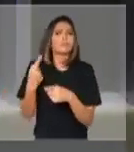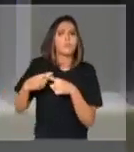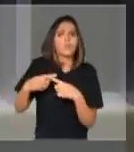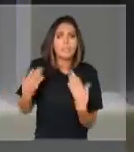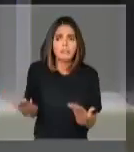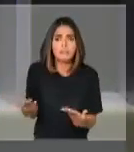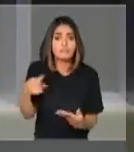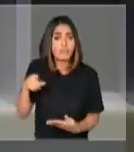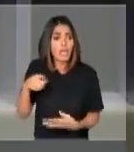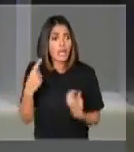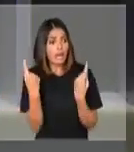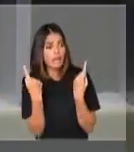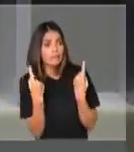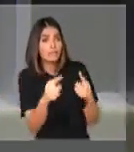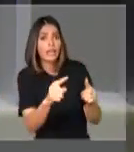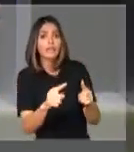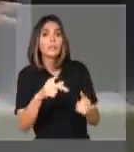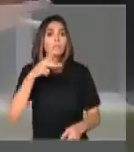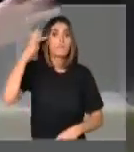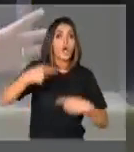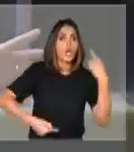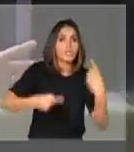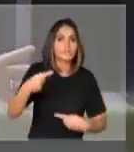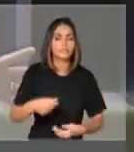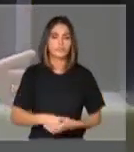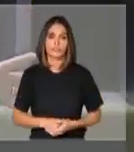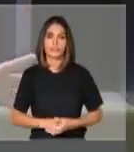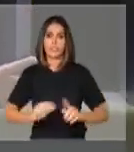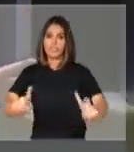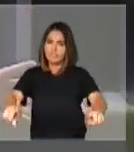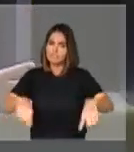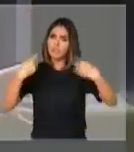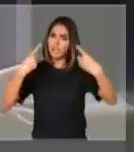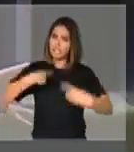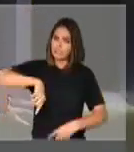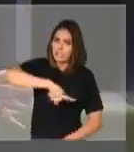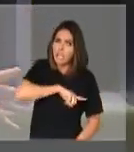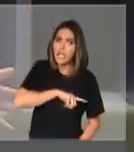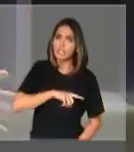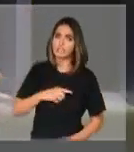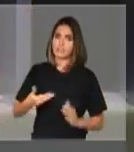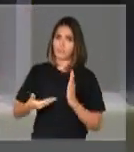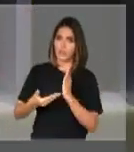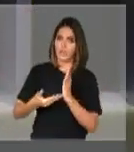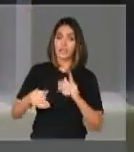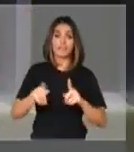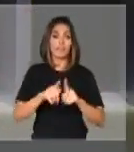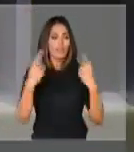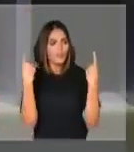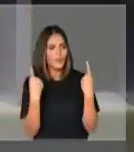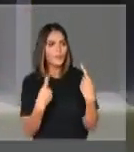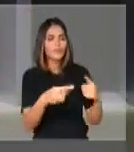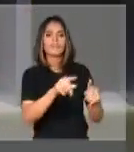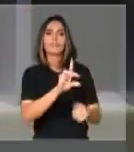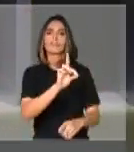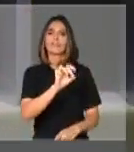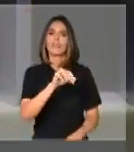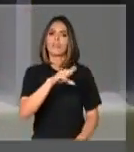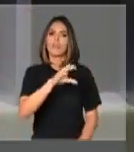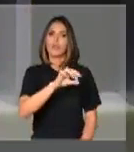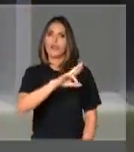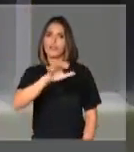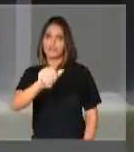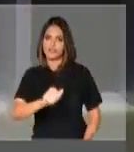e à democracia. Um ataque a esse Congresso Nacional, pelas